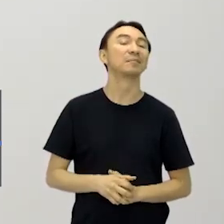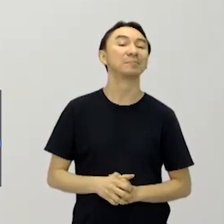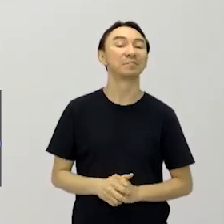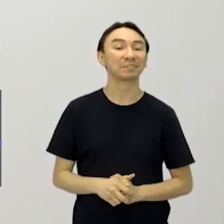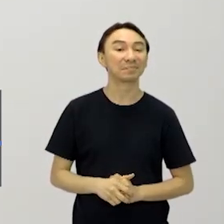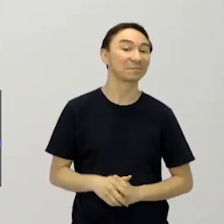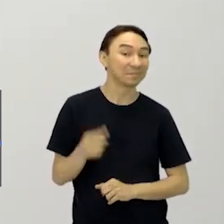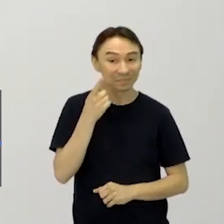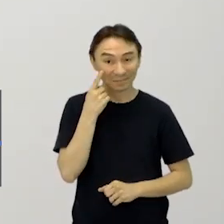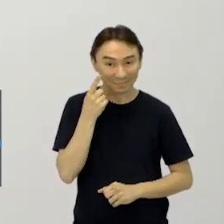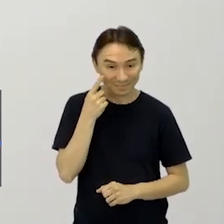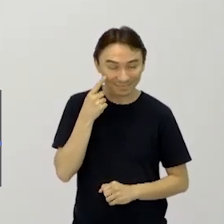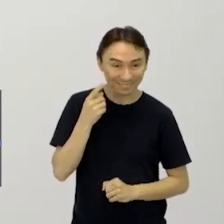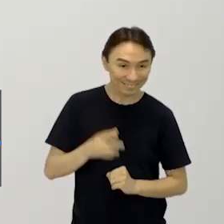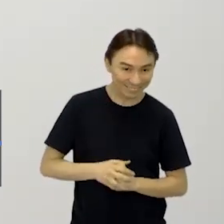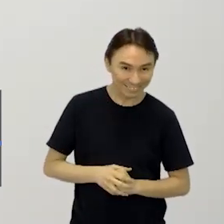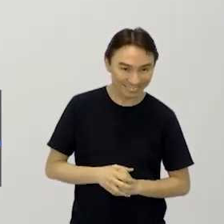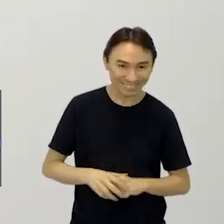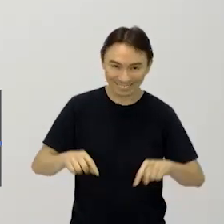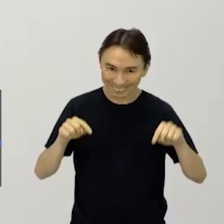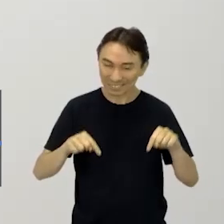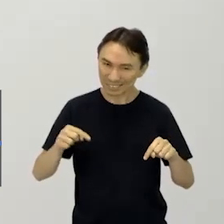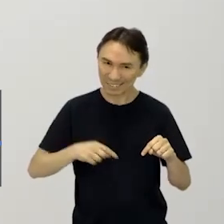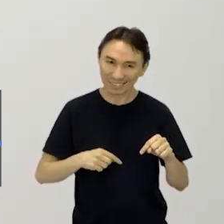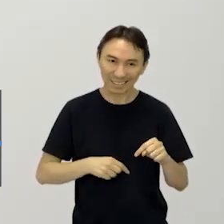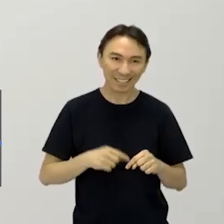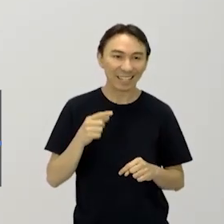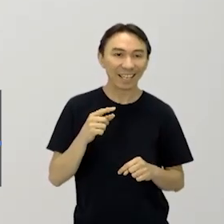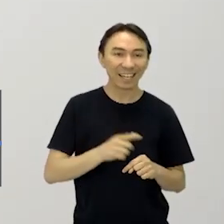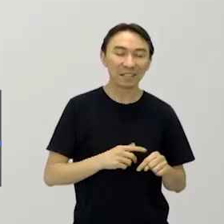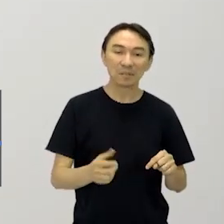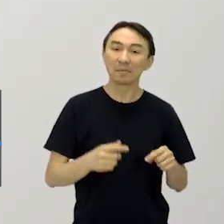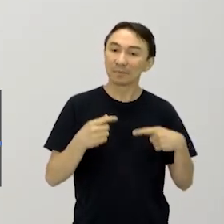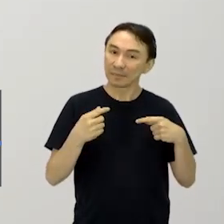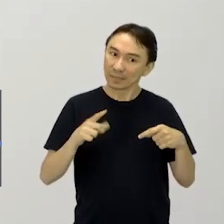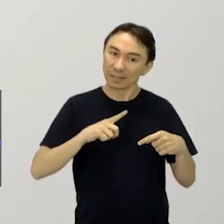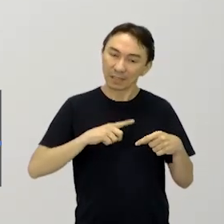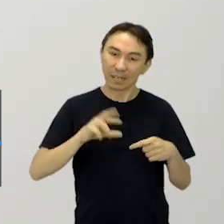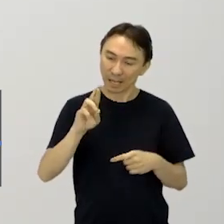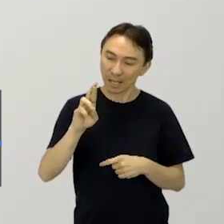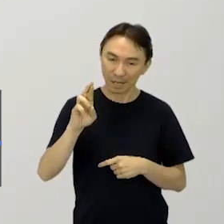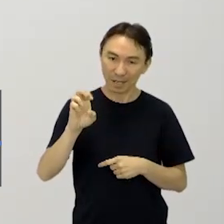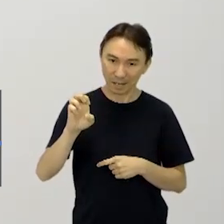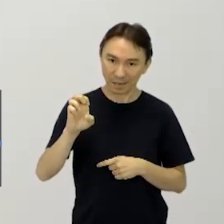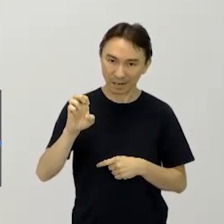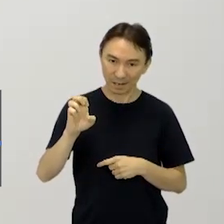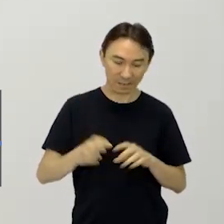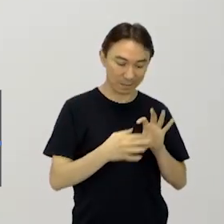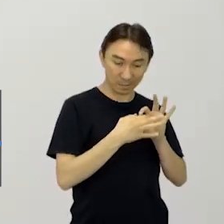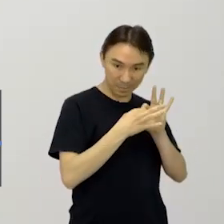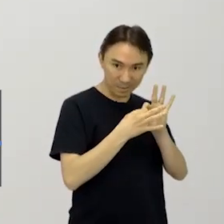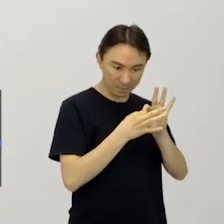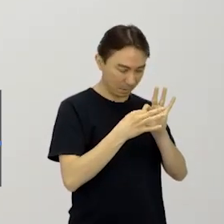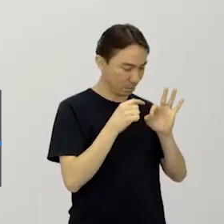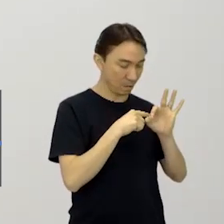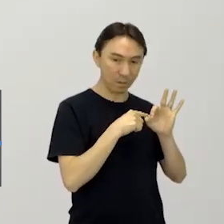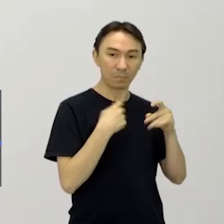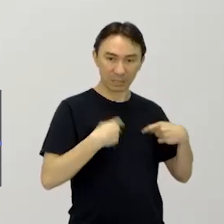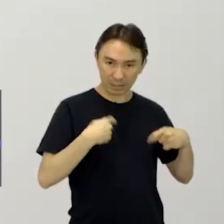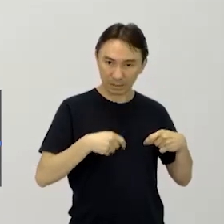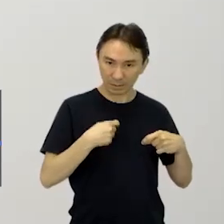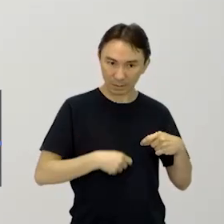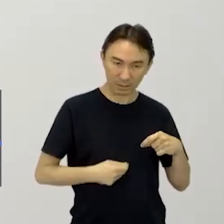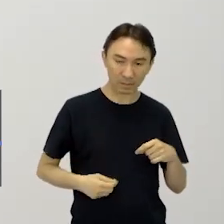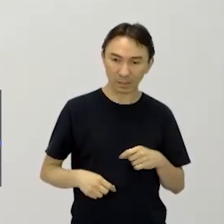ver, então. Lembrando que as recursivas, elas dependem de termos anteriores. Sim. E as não recursivas, elas não dependem de nada,